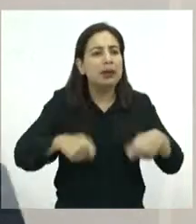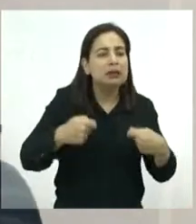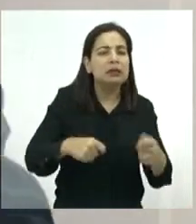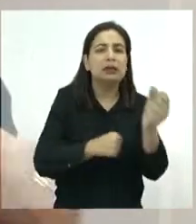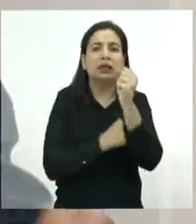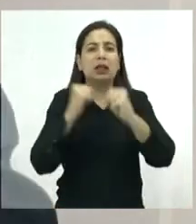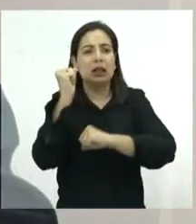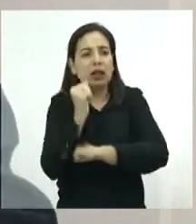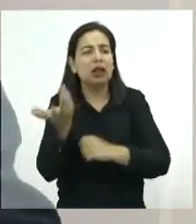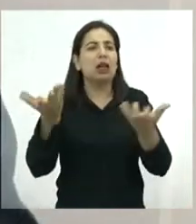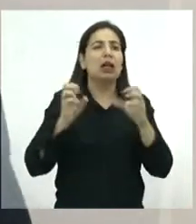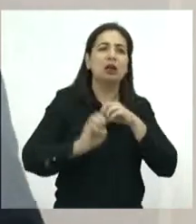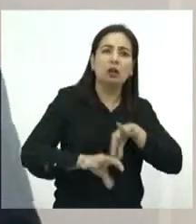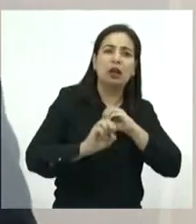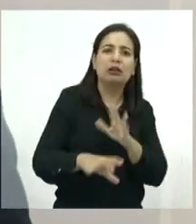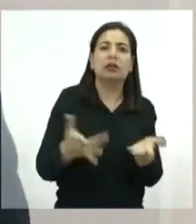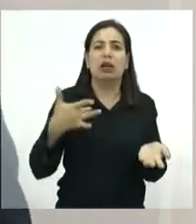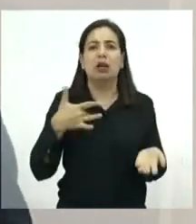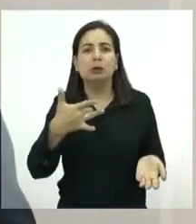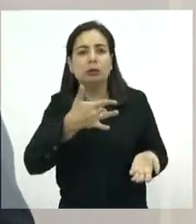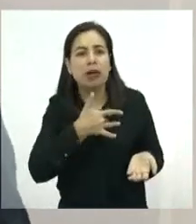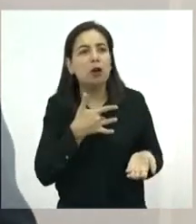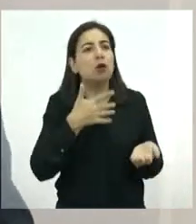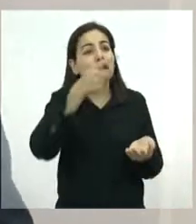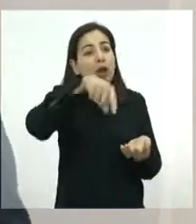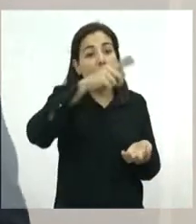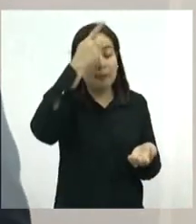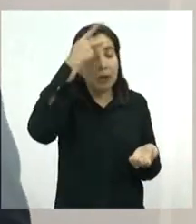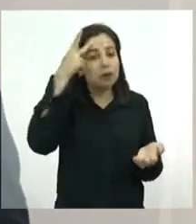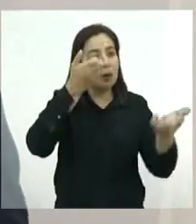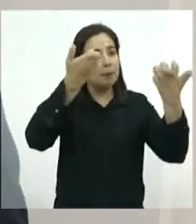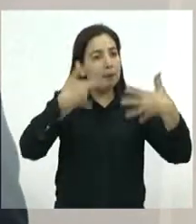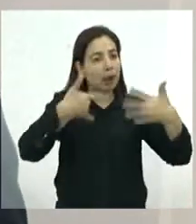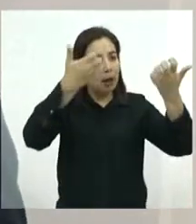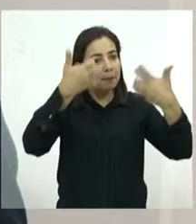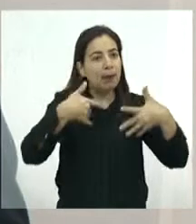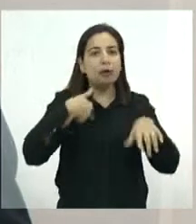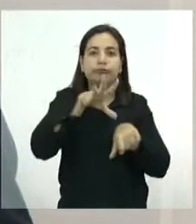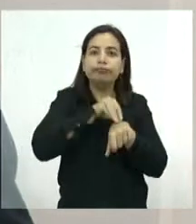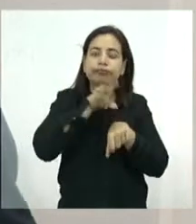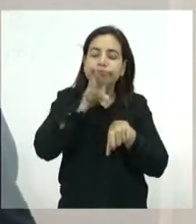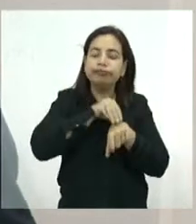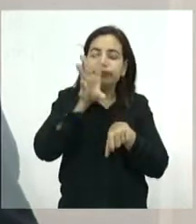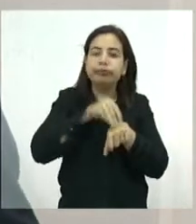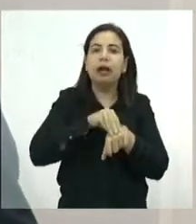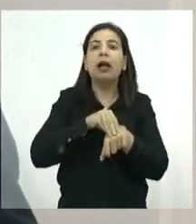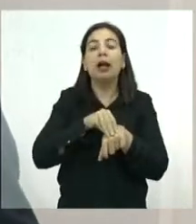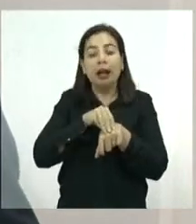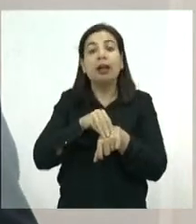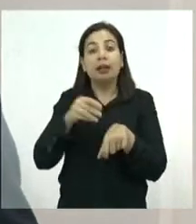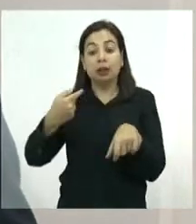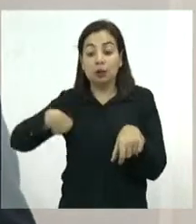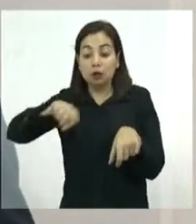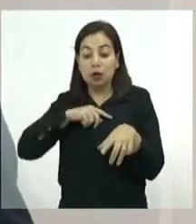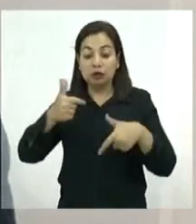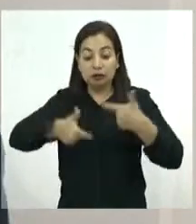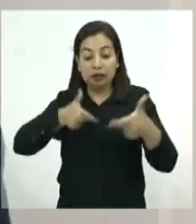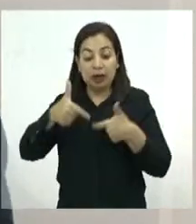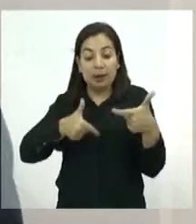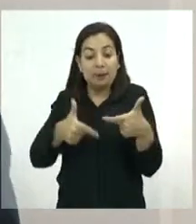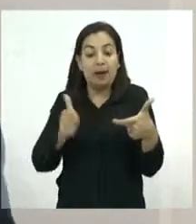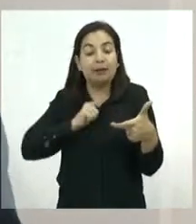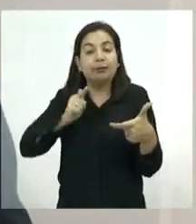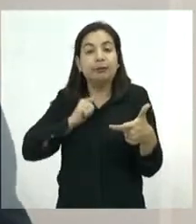de educação, de saúde. E isso foi muito importante no mandato, porque conseguimos nortear muito a